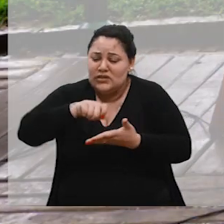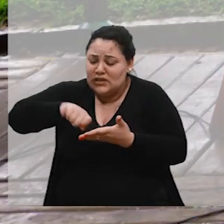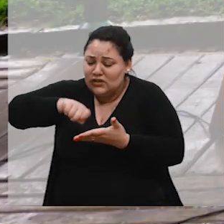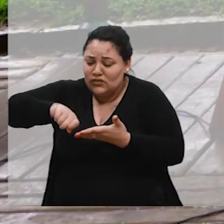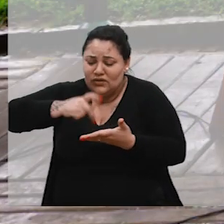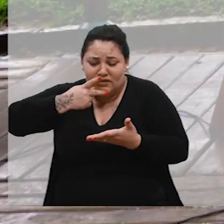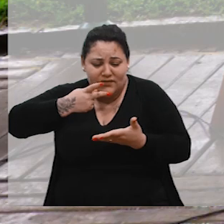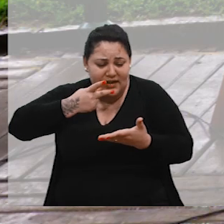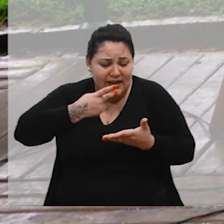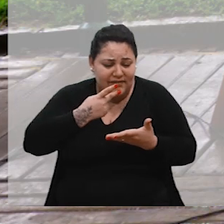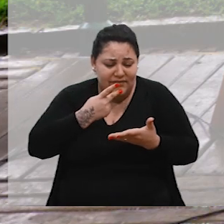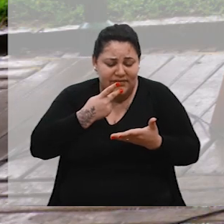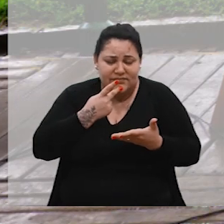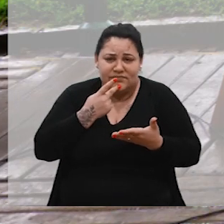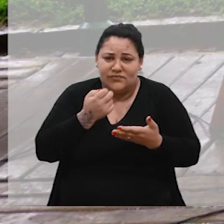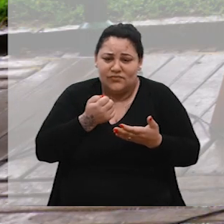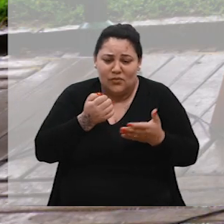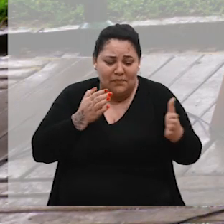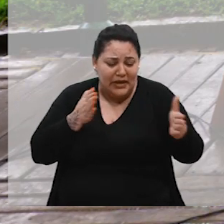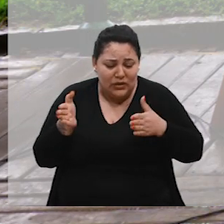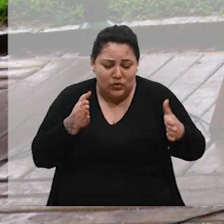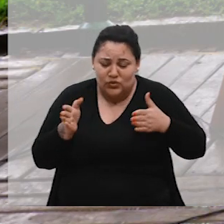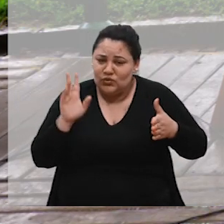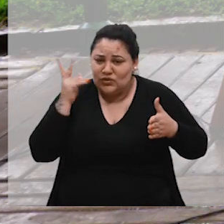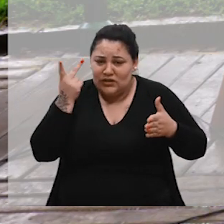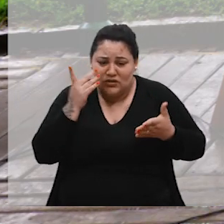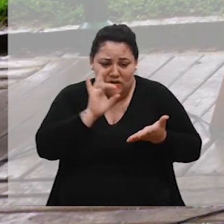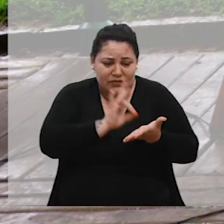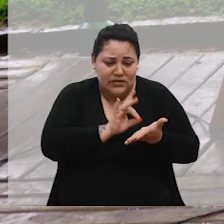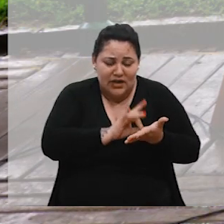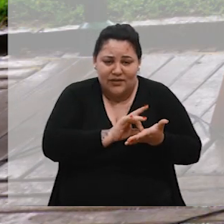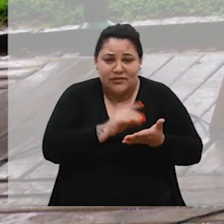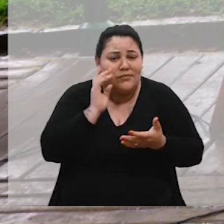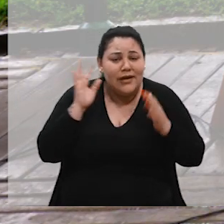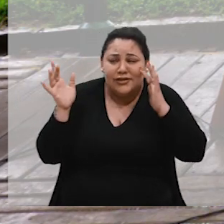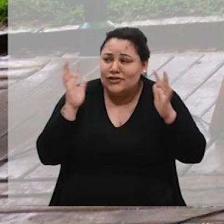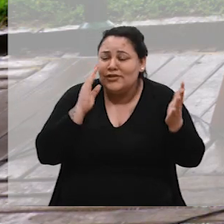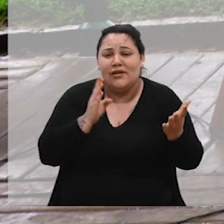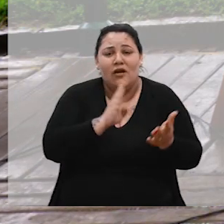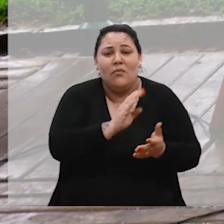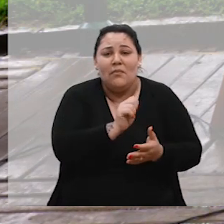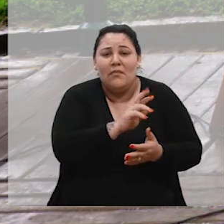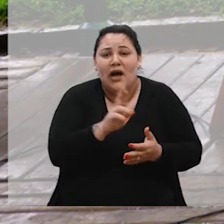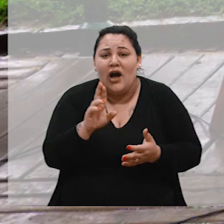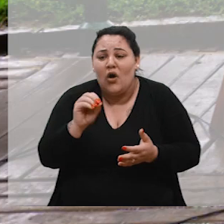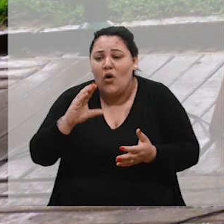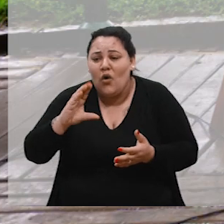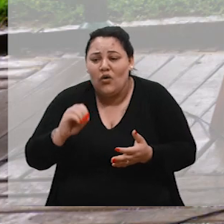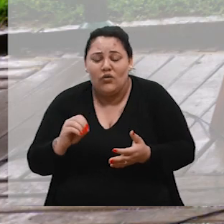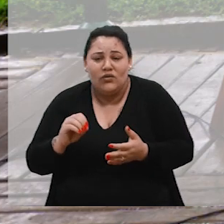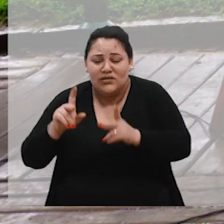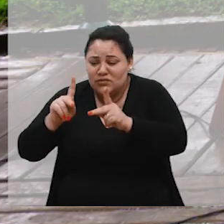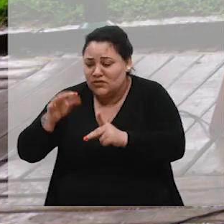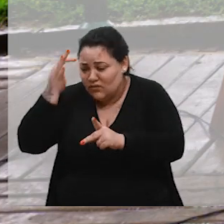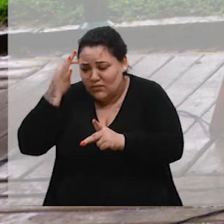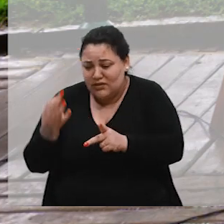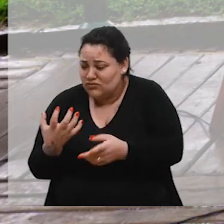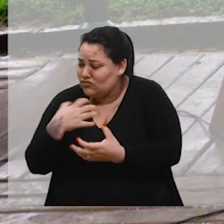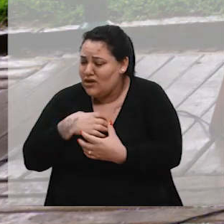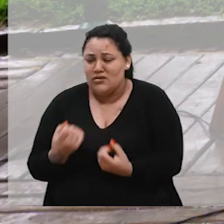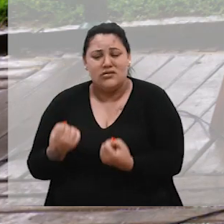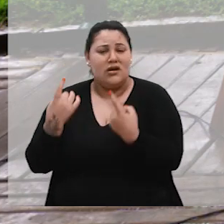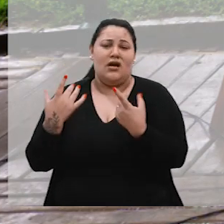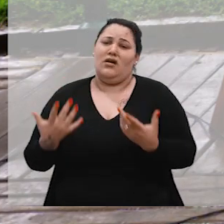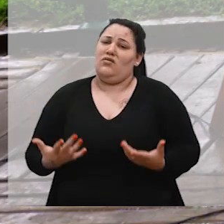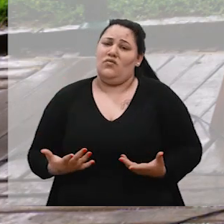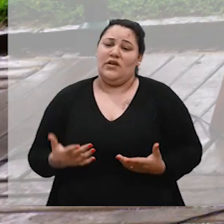questão histórica. Então, imagine, o barroco deve ter se tornado algo terrível para esses alunos, né? Então, a